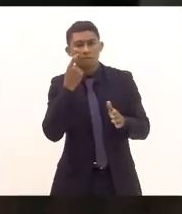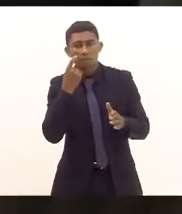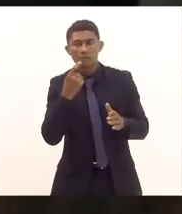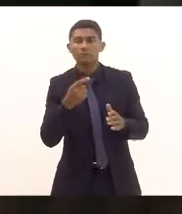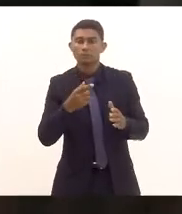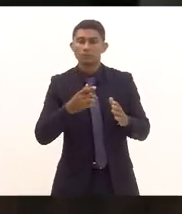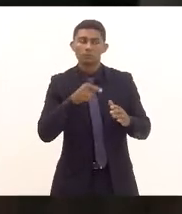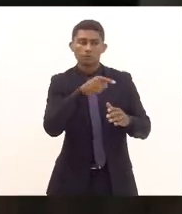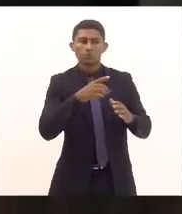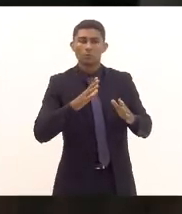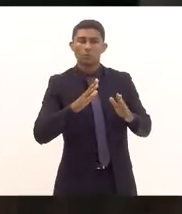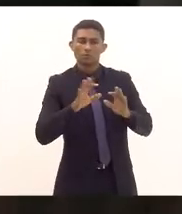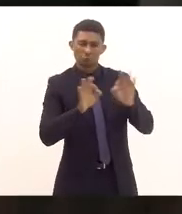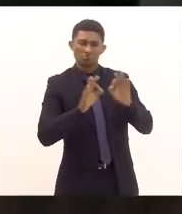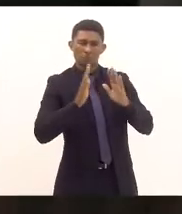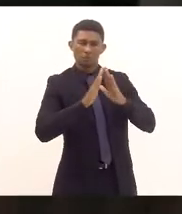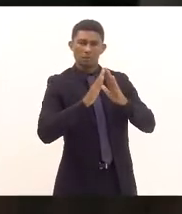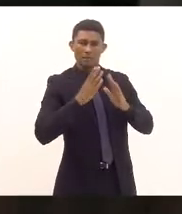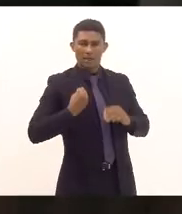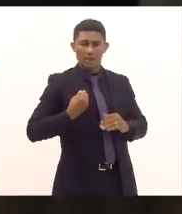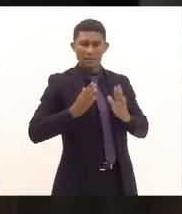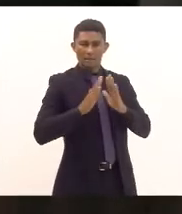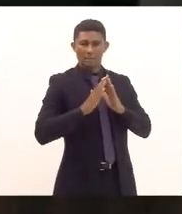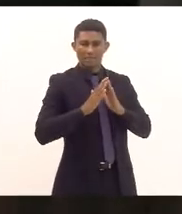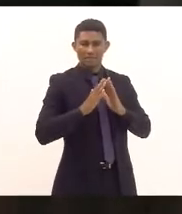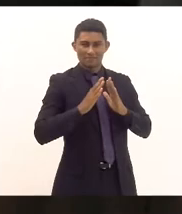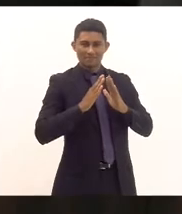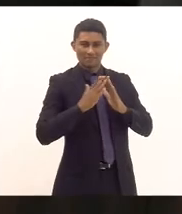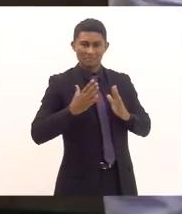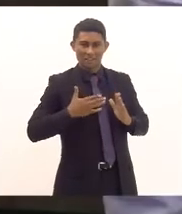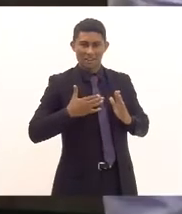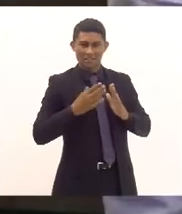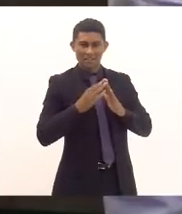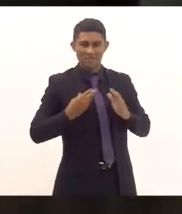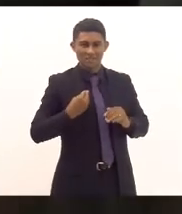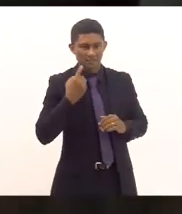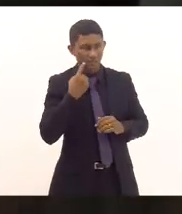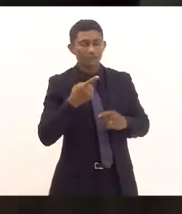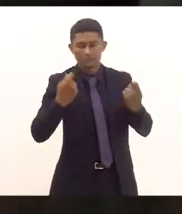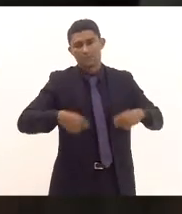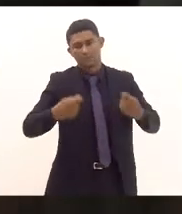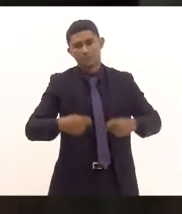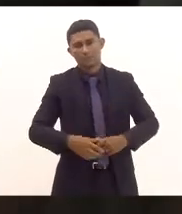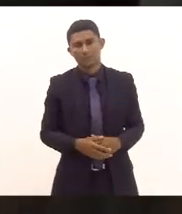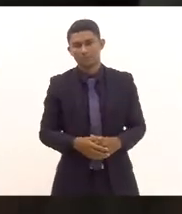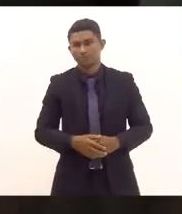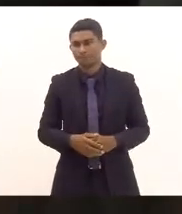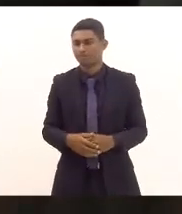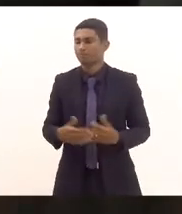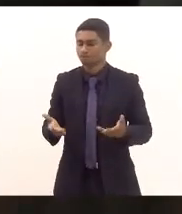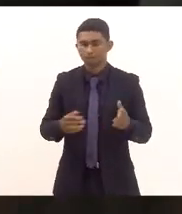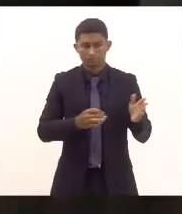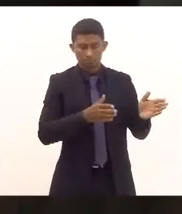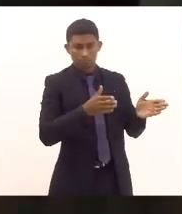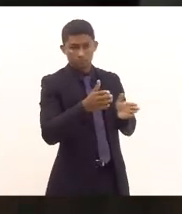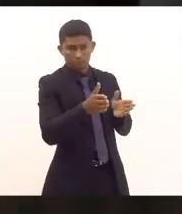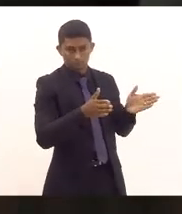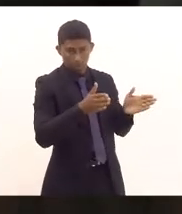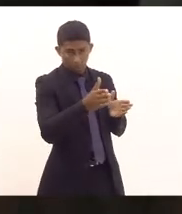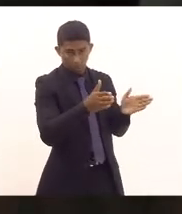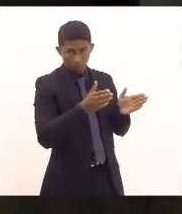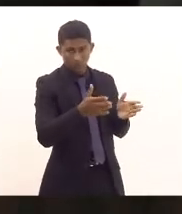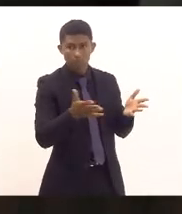conjunto que tenha esse dispositivo de água essa caixa d'água esse tipo tá bom obrigado há nada mais a tratar na